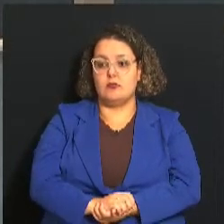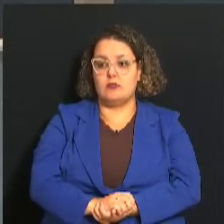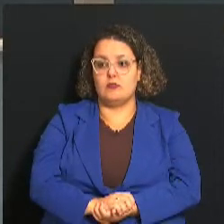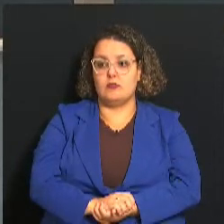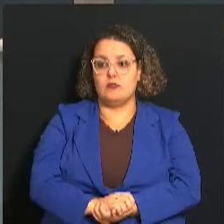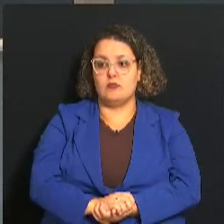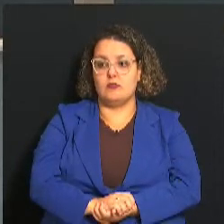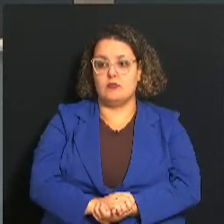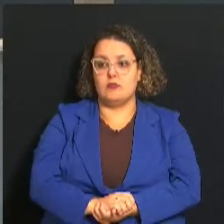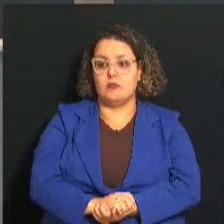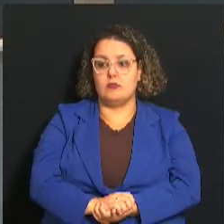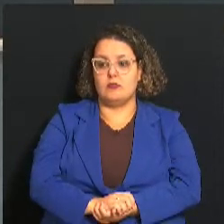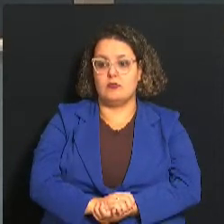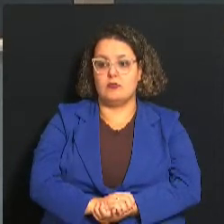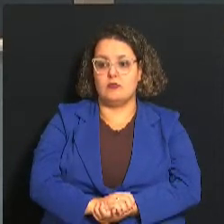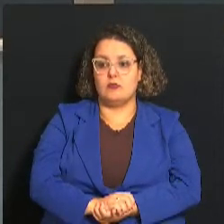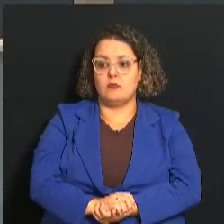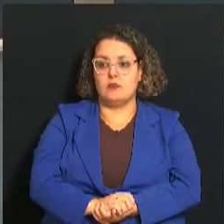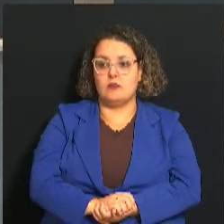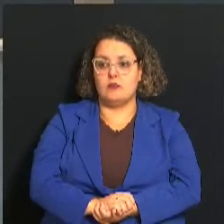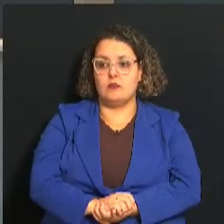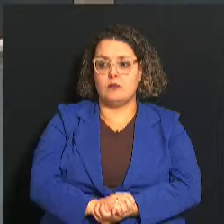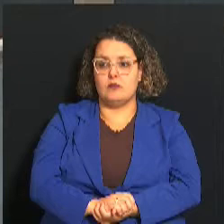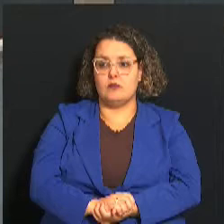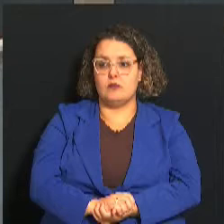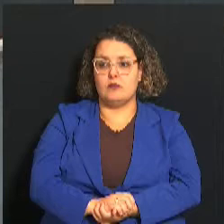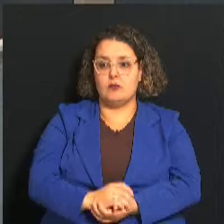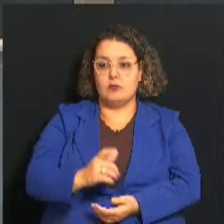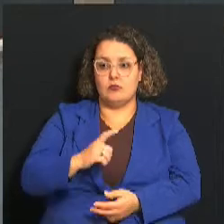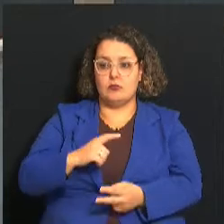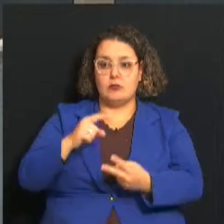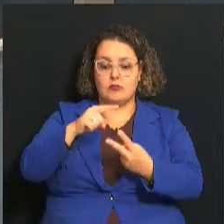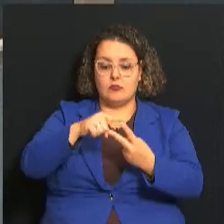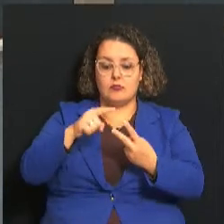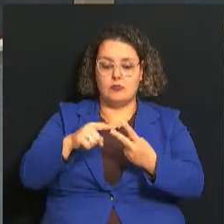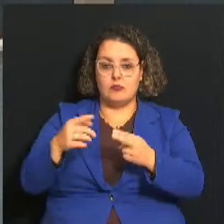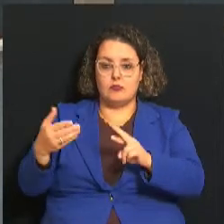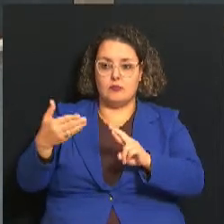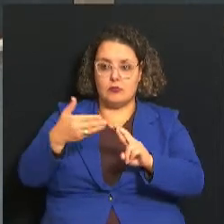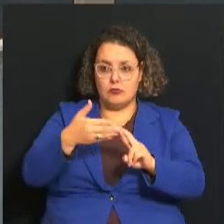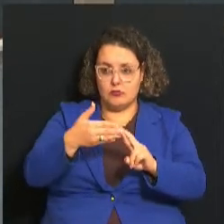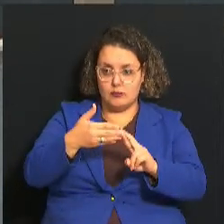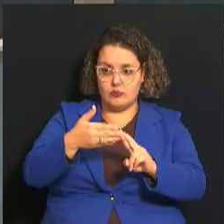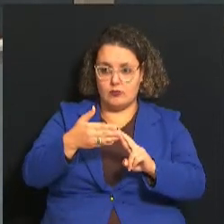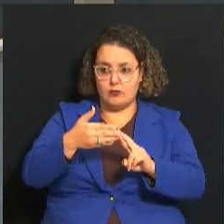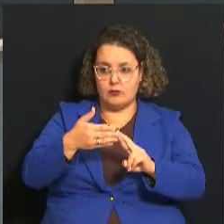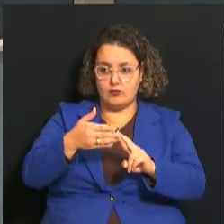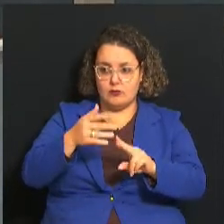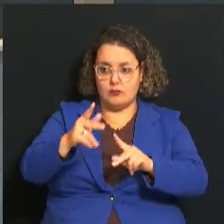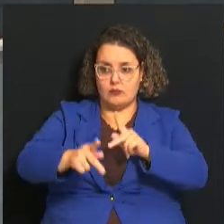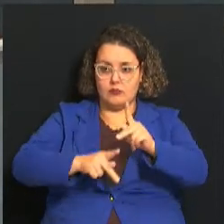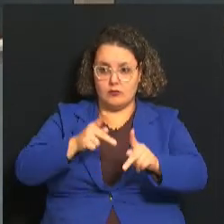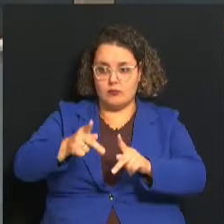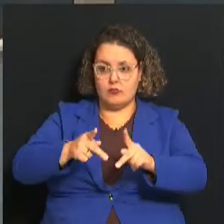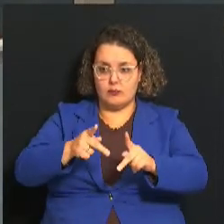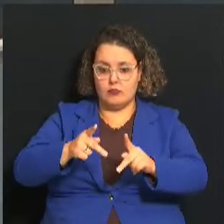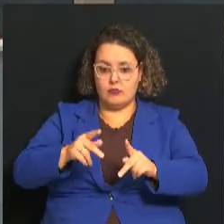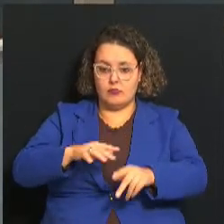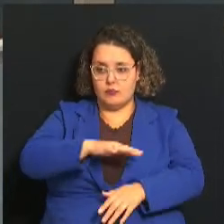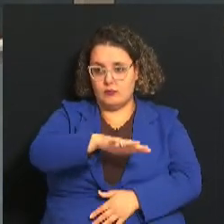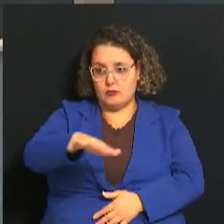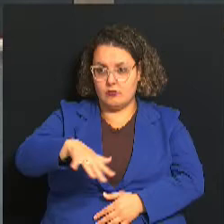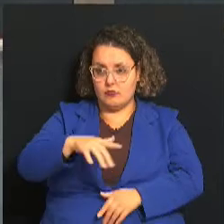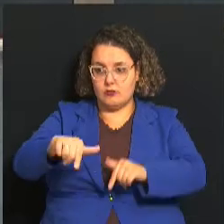A gente tem dois representantes da população envolvidos de cara nesse trabalho, que são